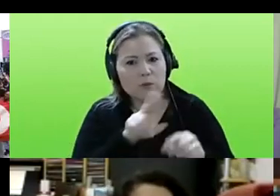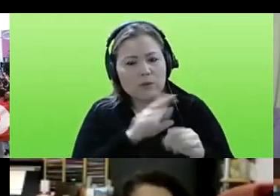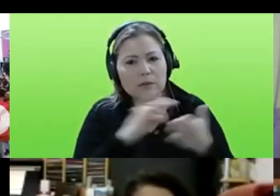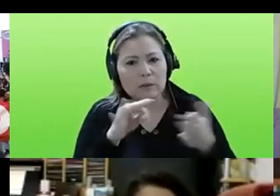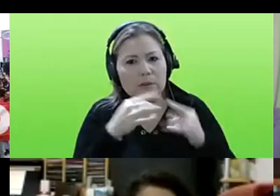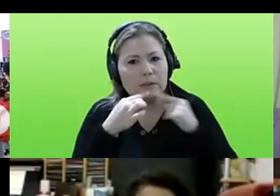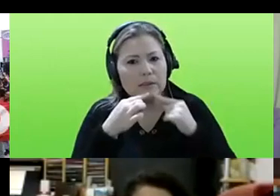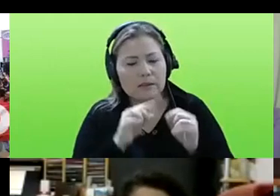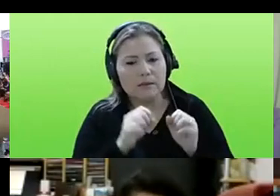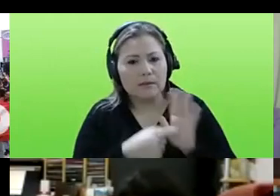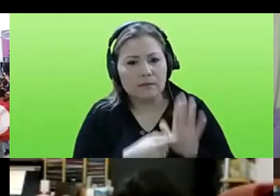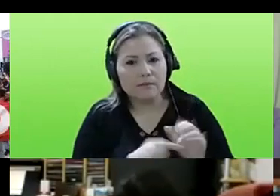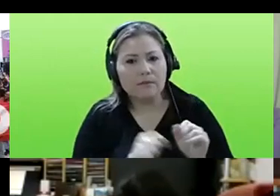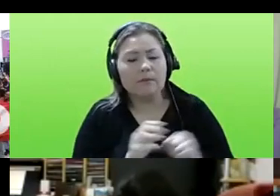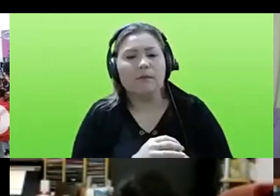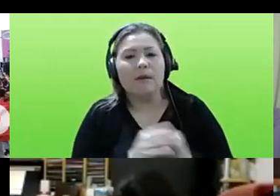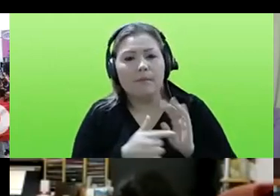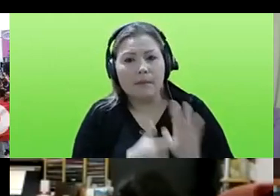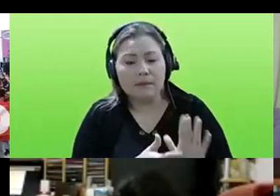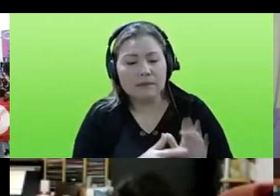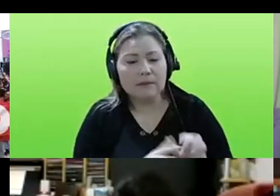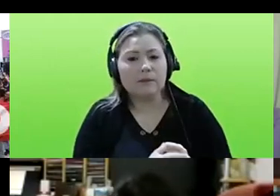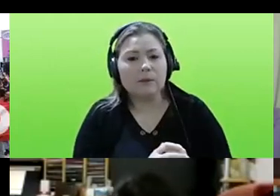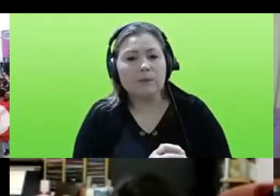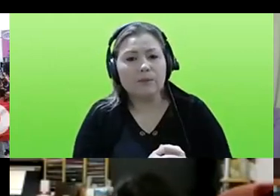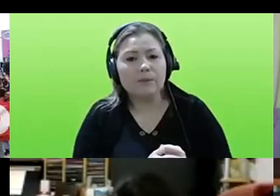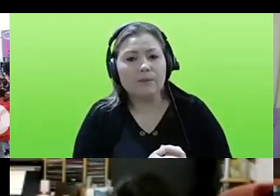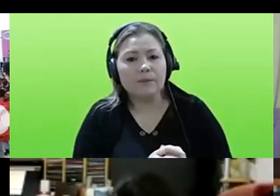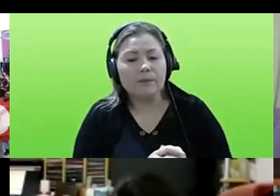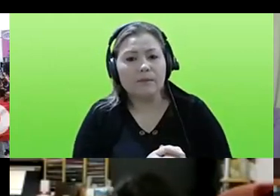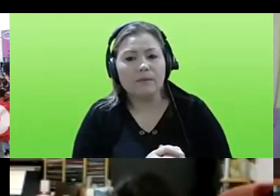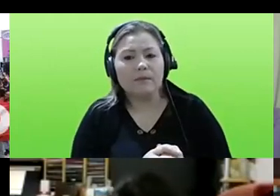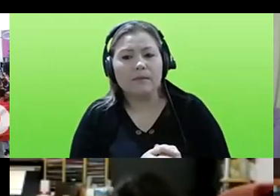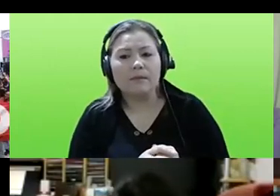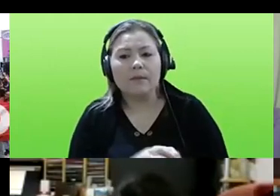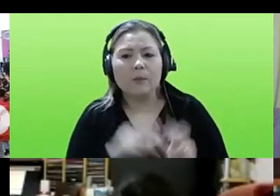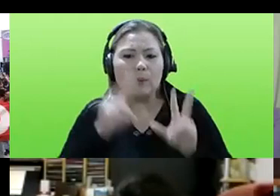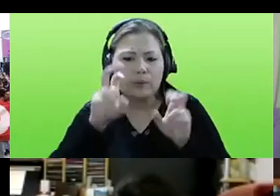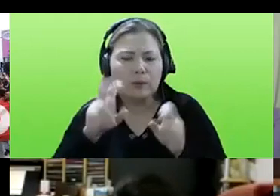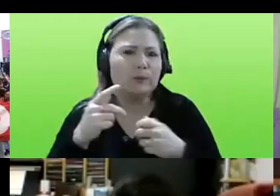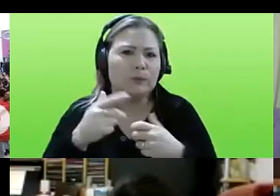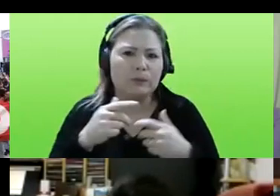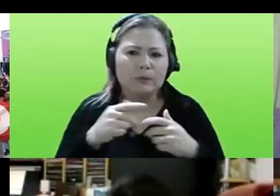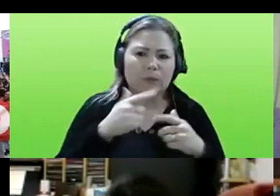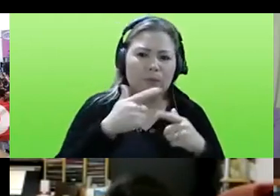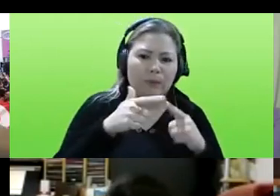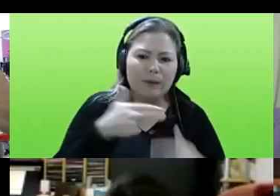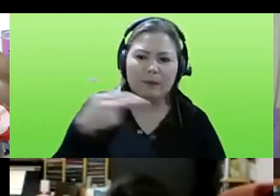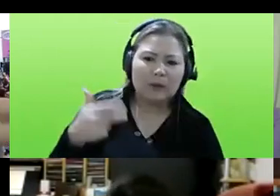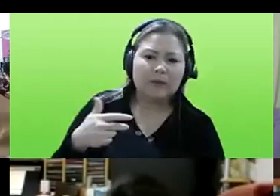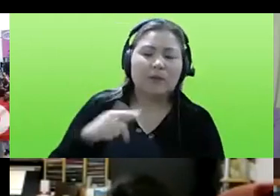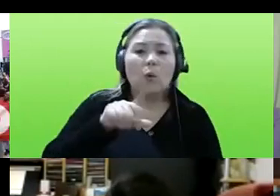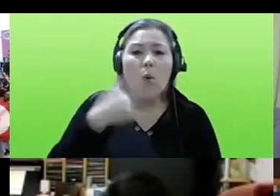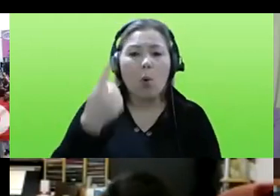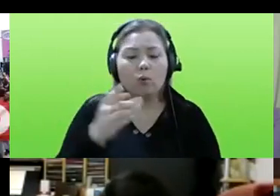né? Darstellung, a apresentação do tema, da obra, do problema. E o outro